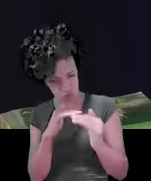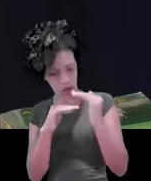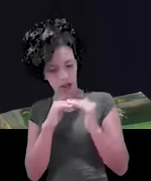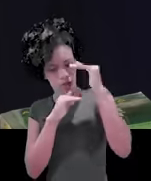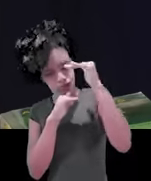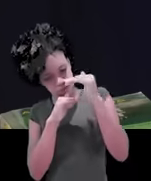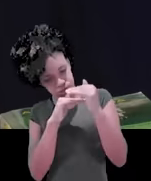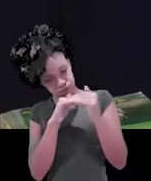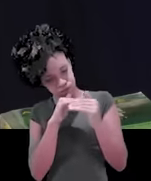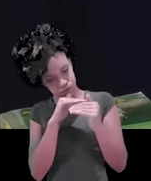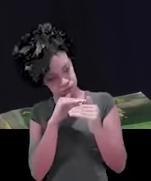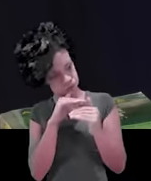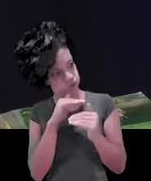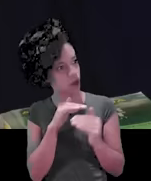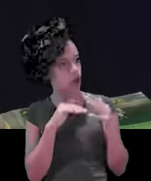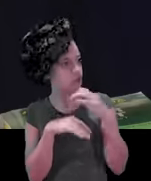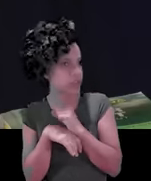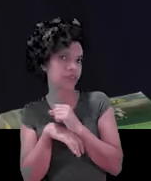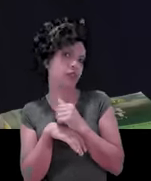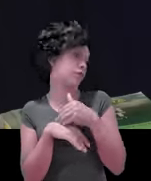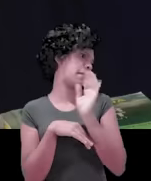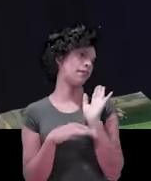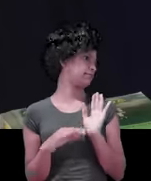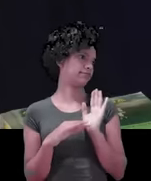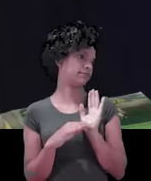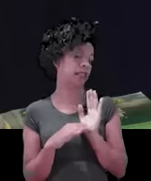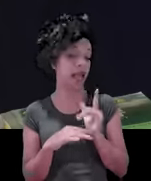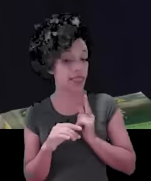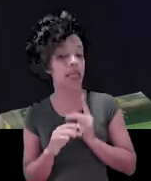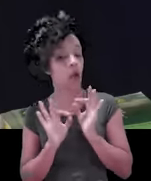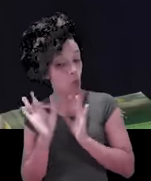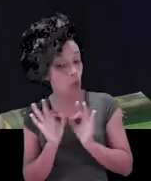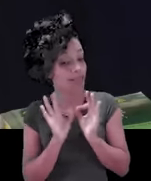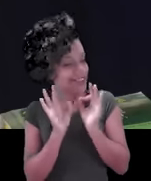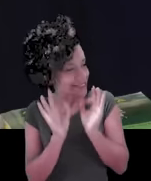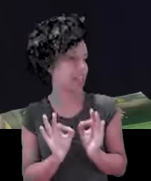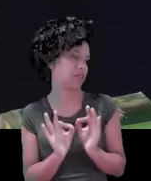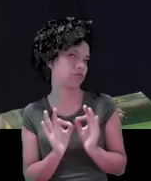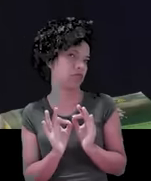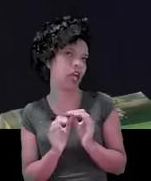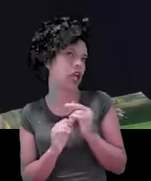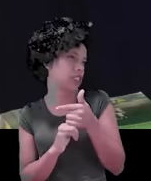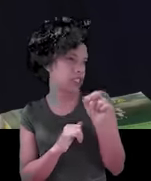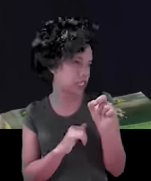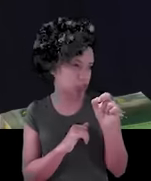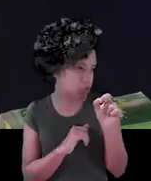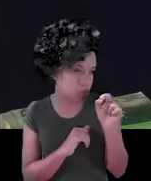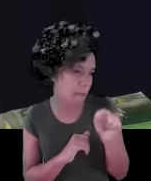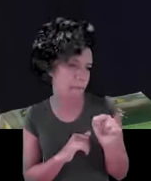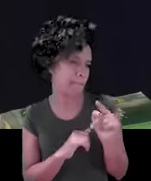aí começa a descer muito rápido ele vai uma velocidade acima do planeta Então existe outra cidade ideal onde ele vai perder ali uns 700 hectares por minuto